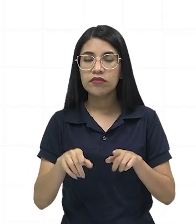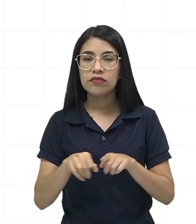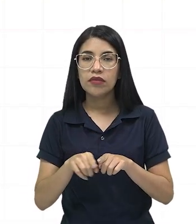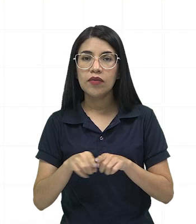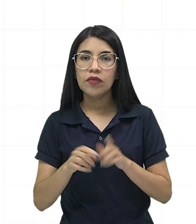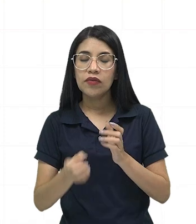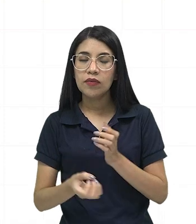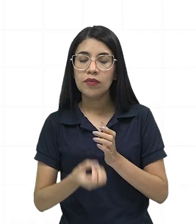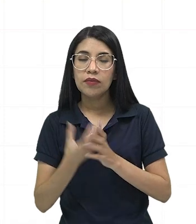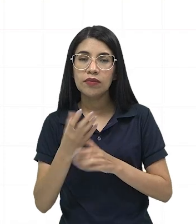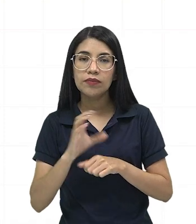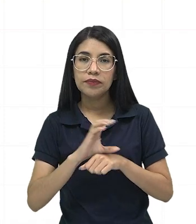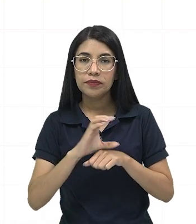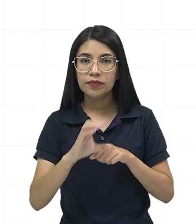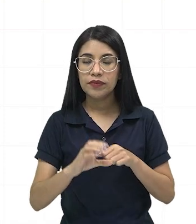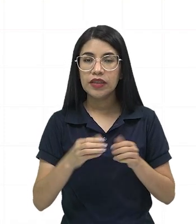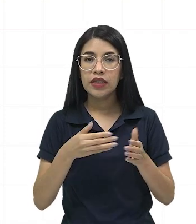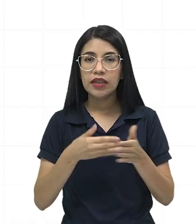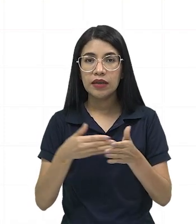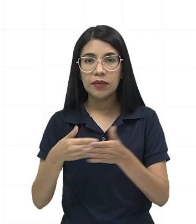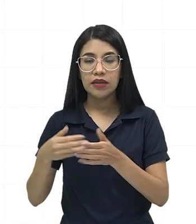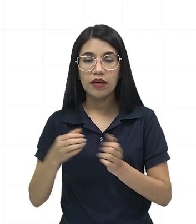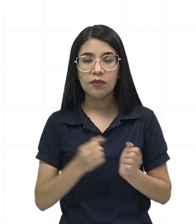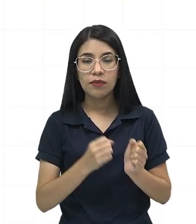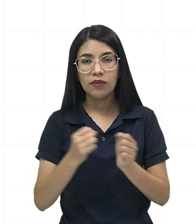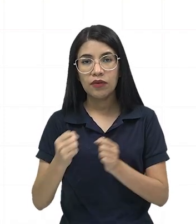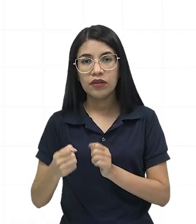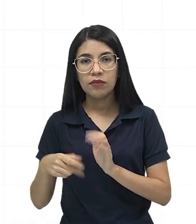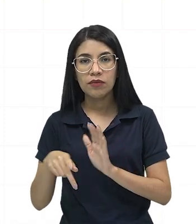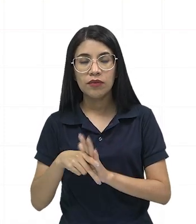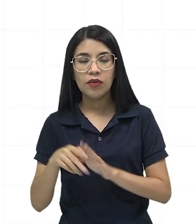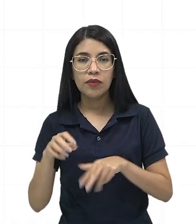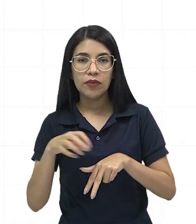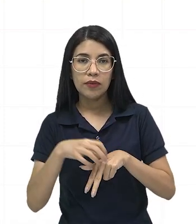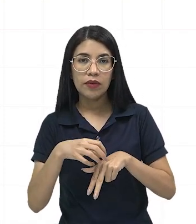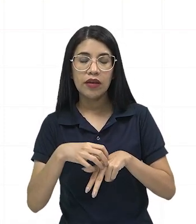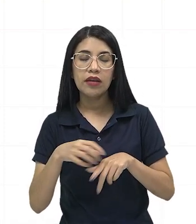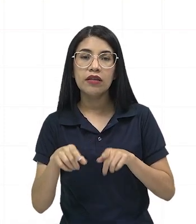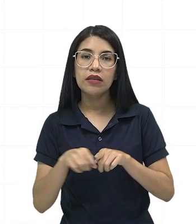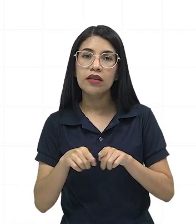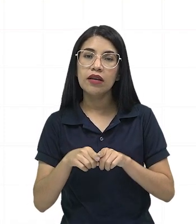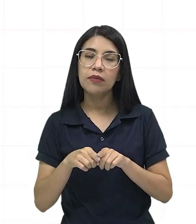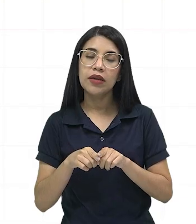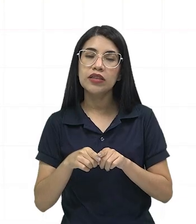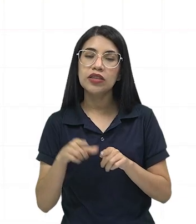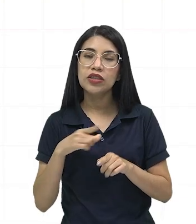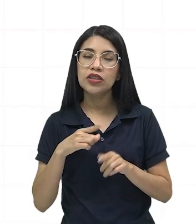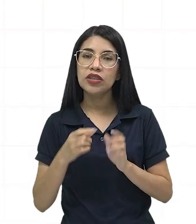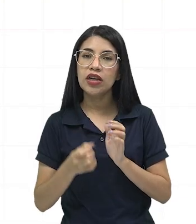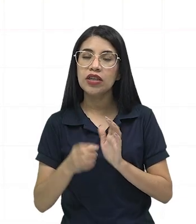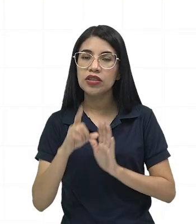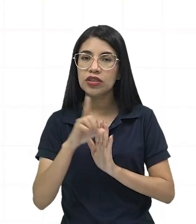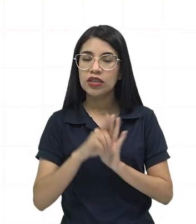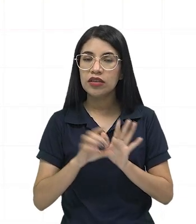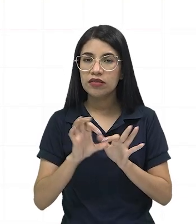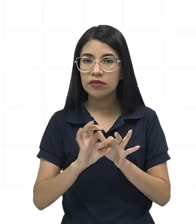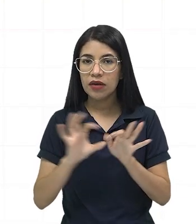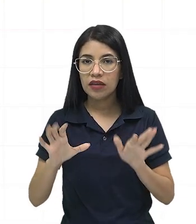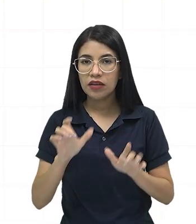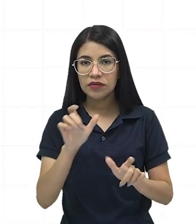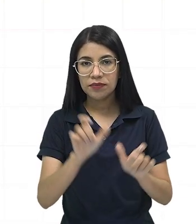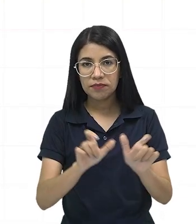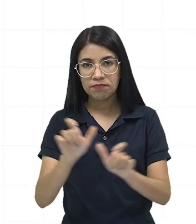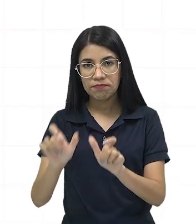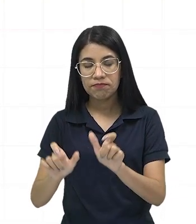uma constituição que limitava os poderes do monarca e estabelecia direitos e liberdades